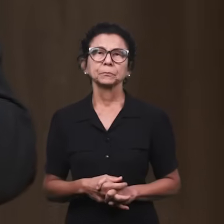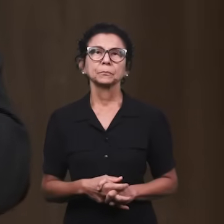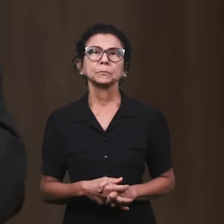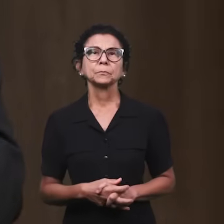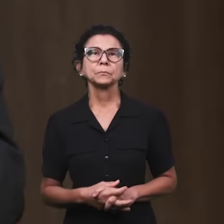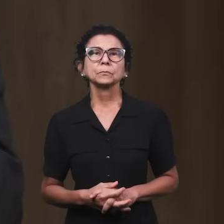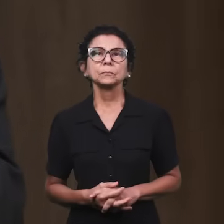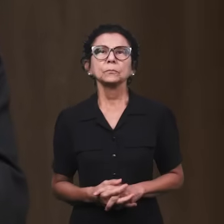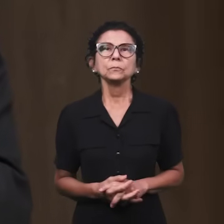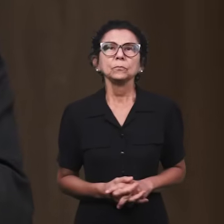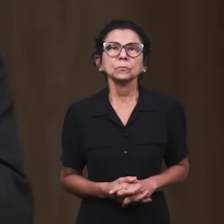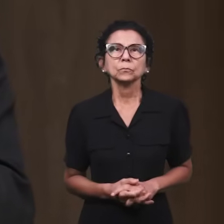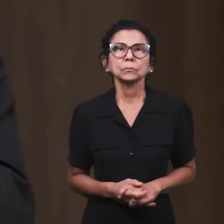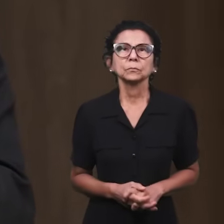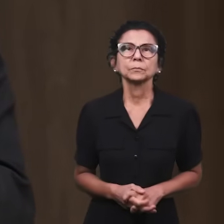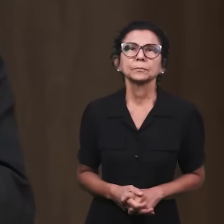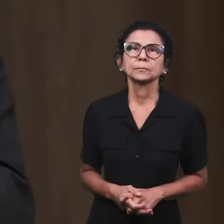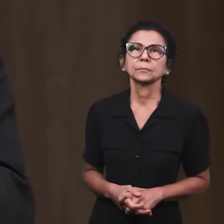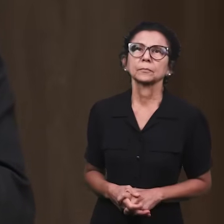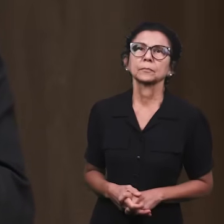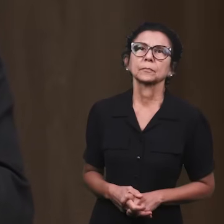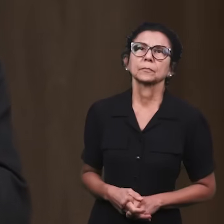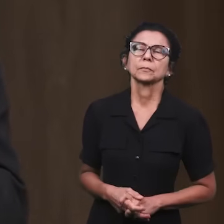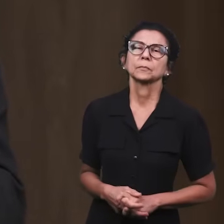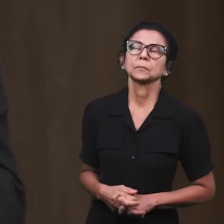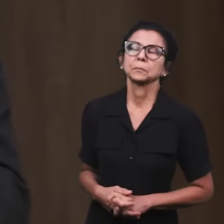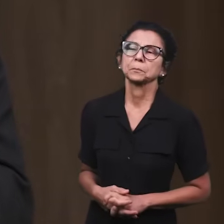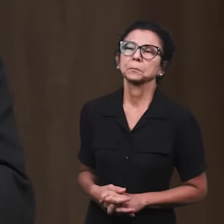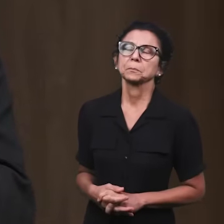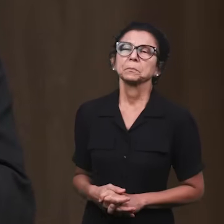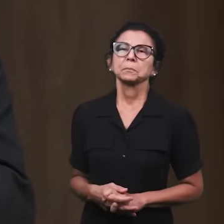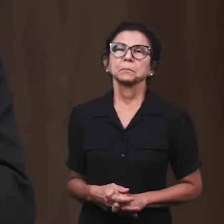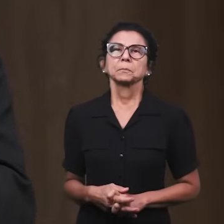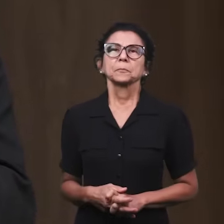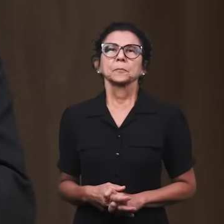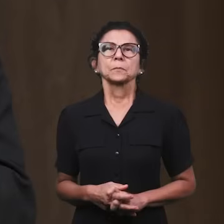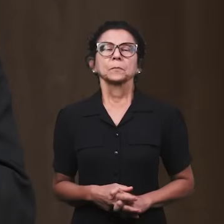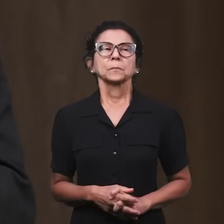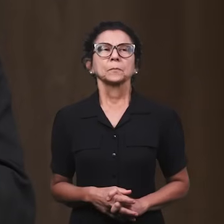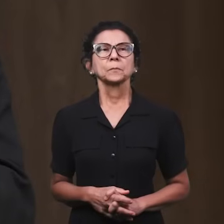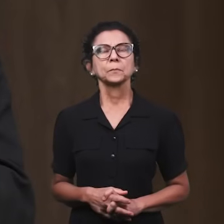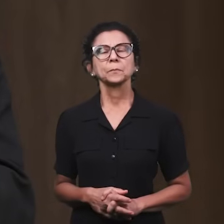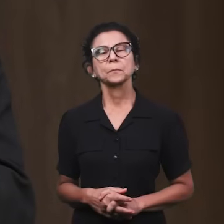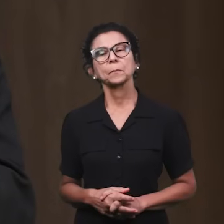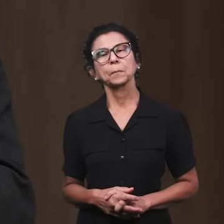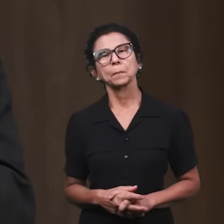disso. Olha, que vão algumas coisas boas de fazer para as mães gestantes.